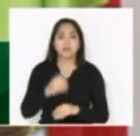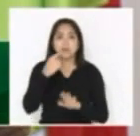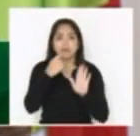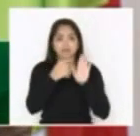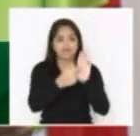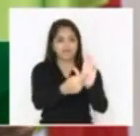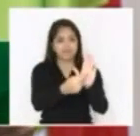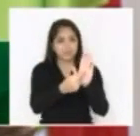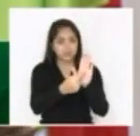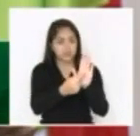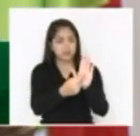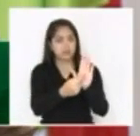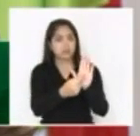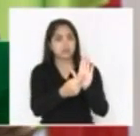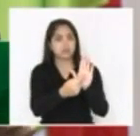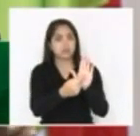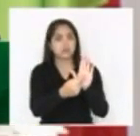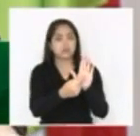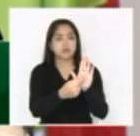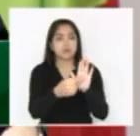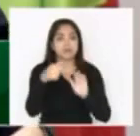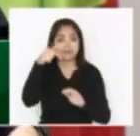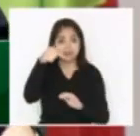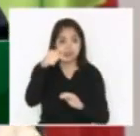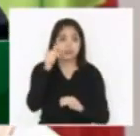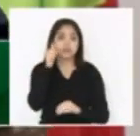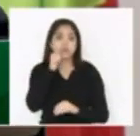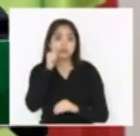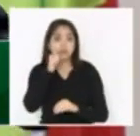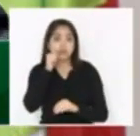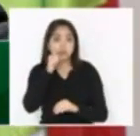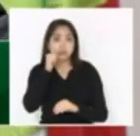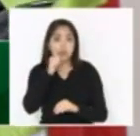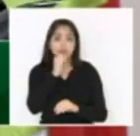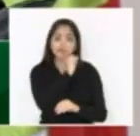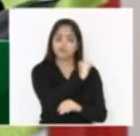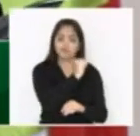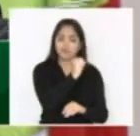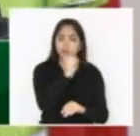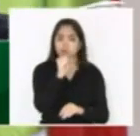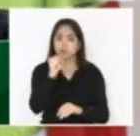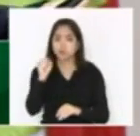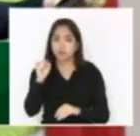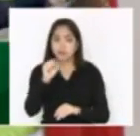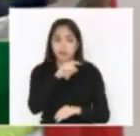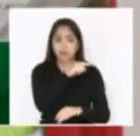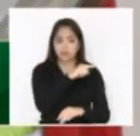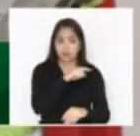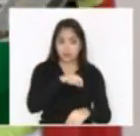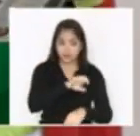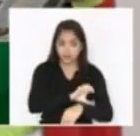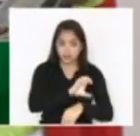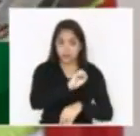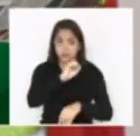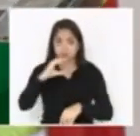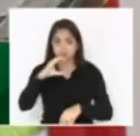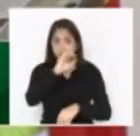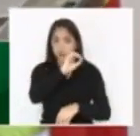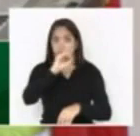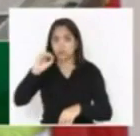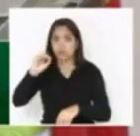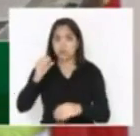que assusta. 7 mulheres foram assassinadas no oeste catarinense apenas este